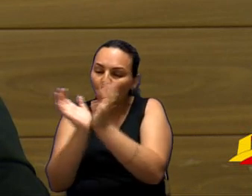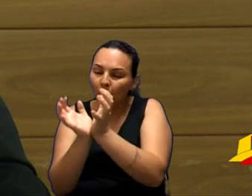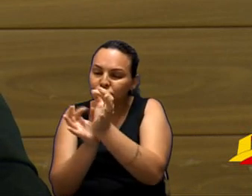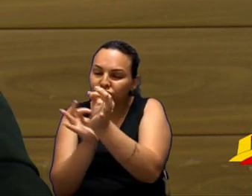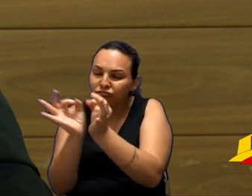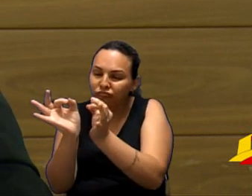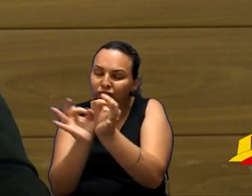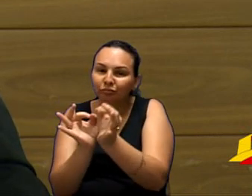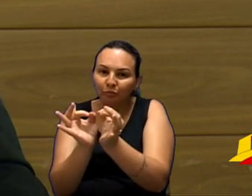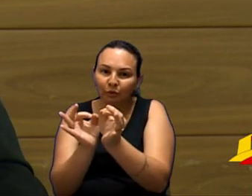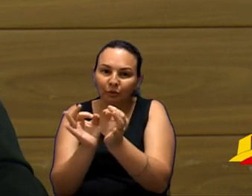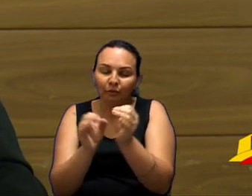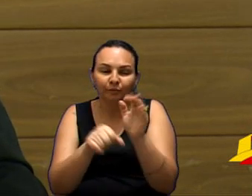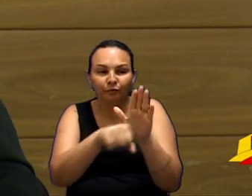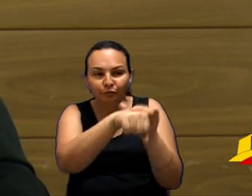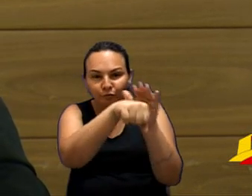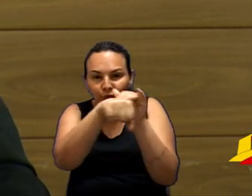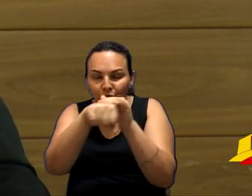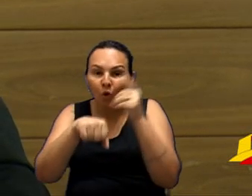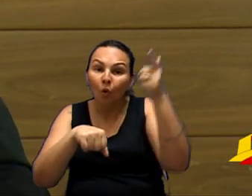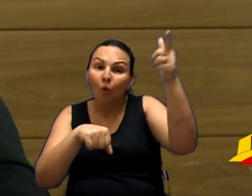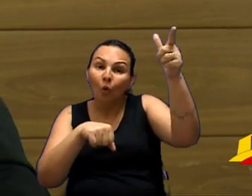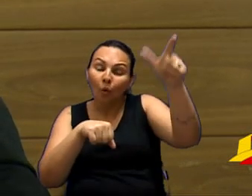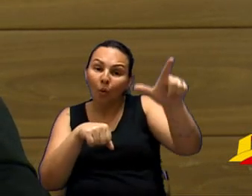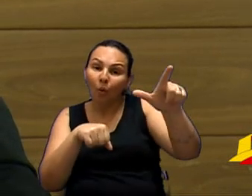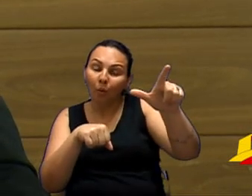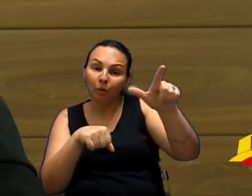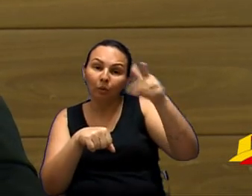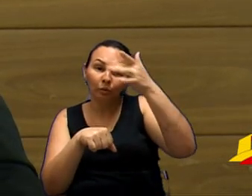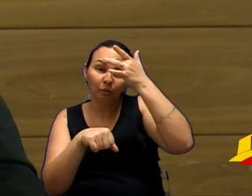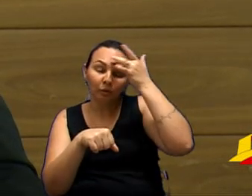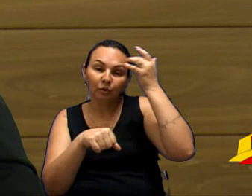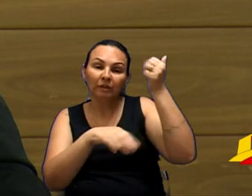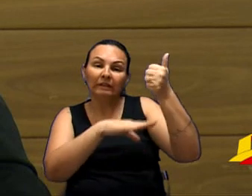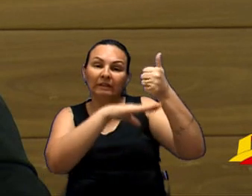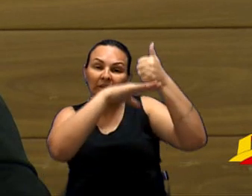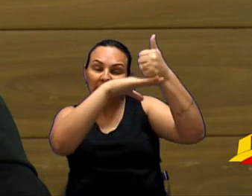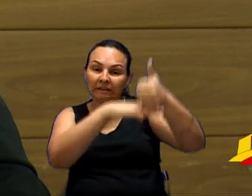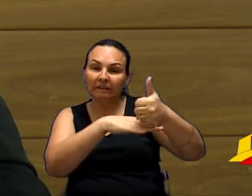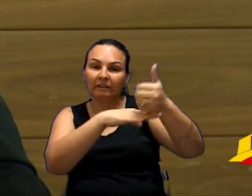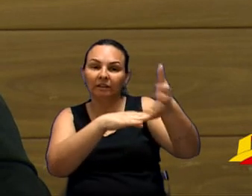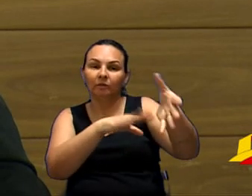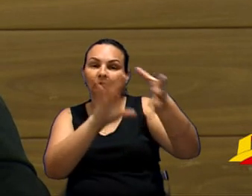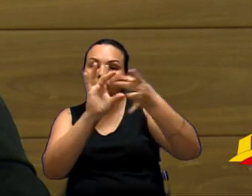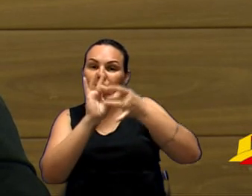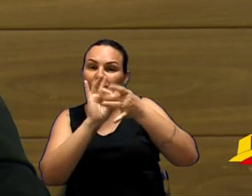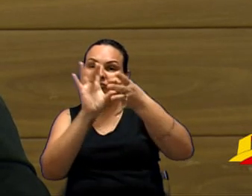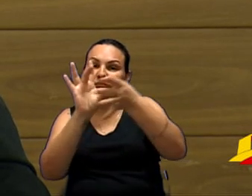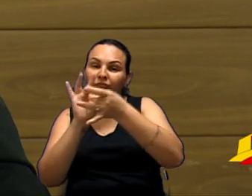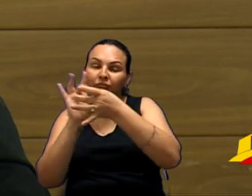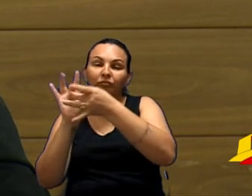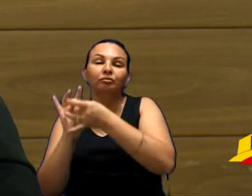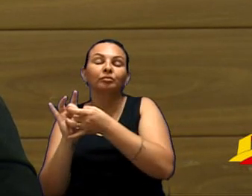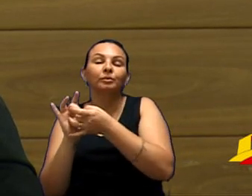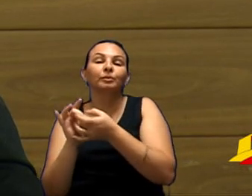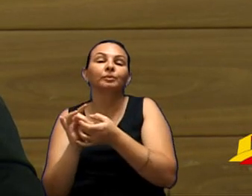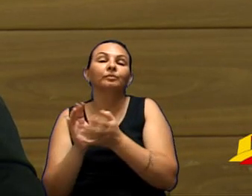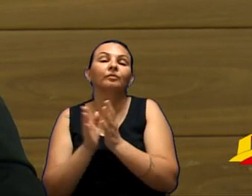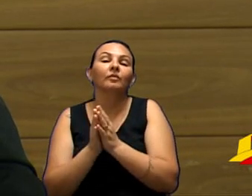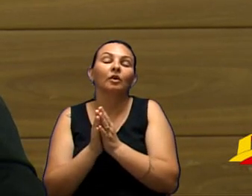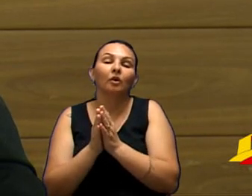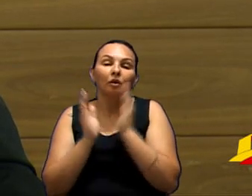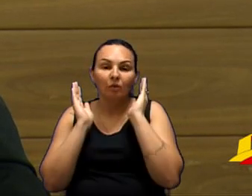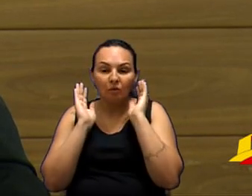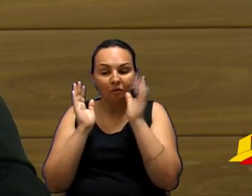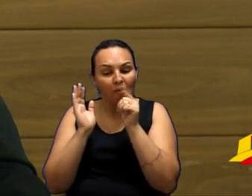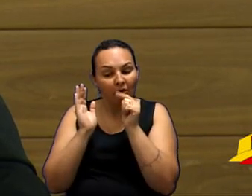convidar talvez é outras e é outras secretarias outros concelhos mas com esse foco da